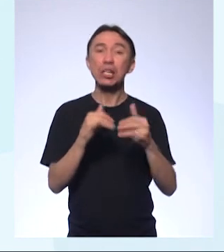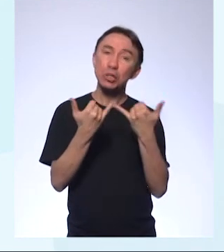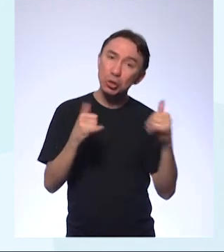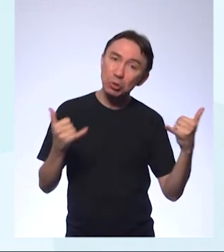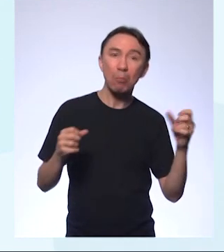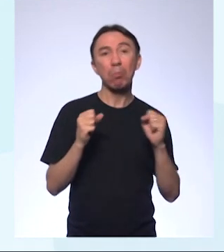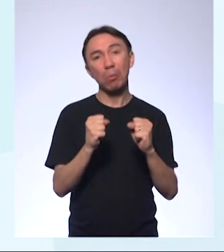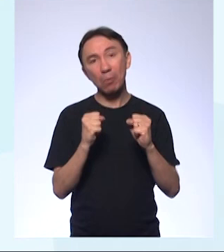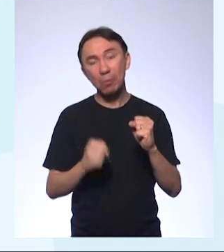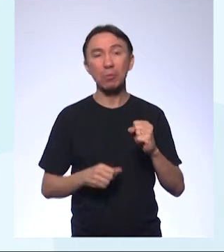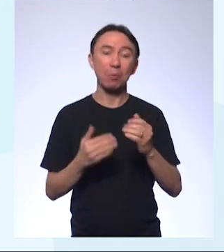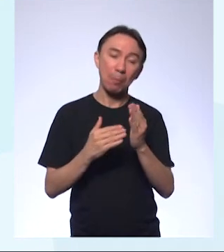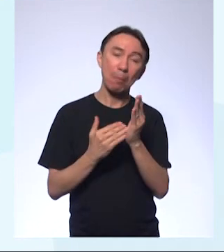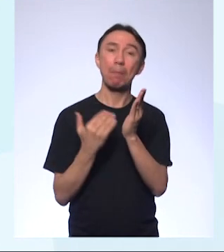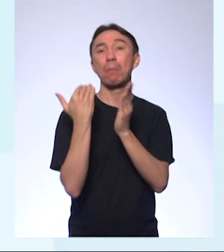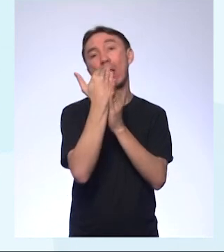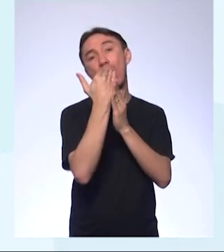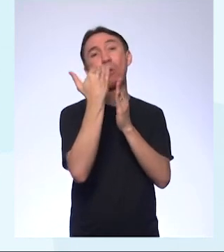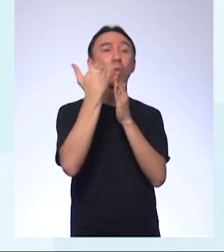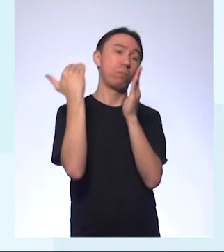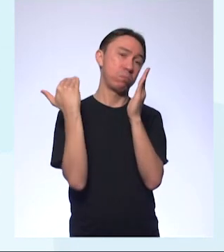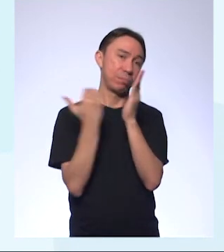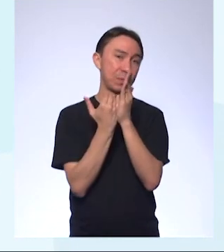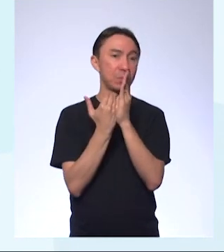menor. Pode continuar.